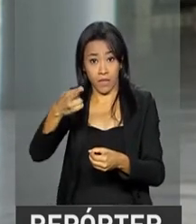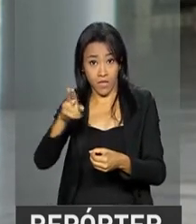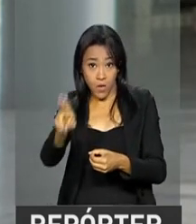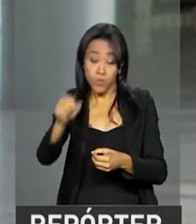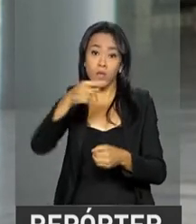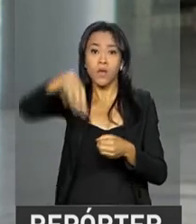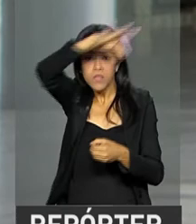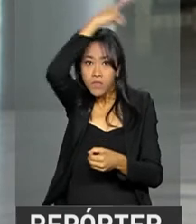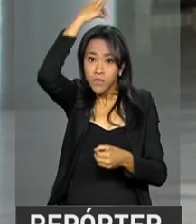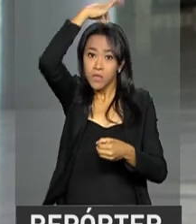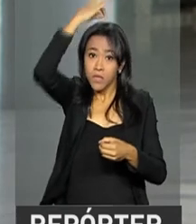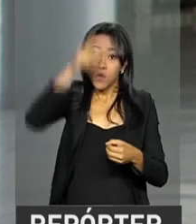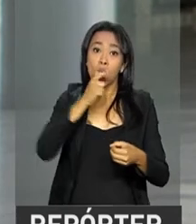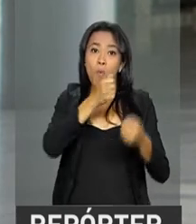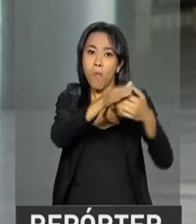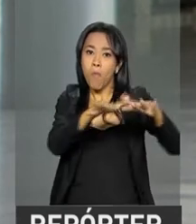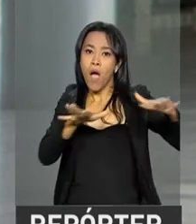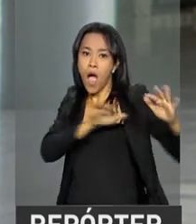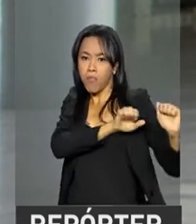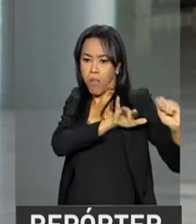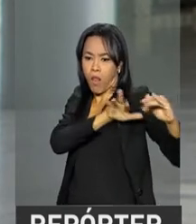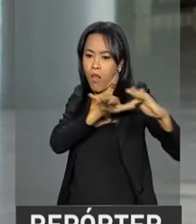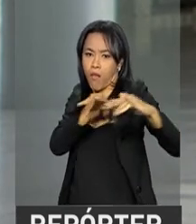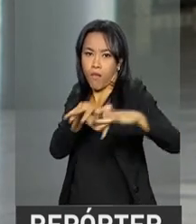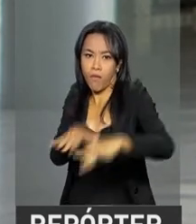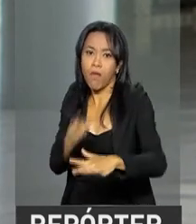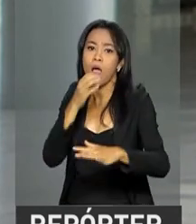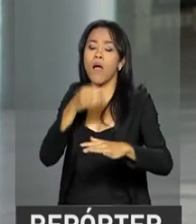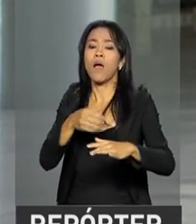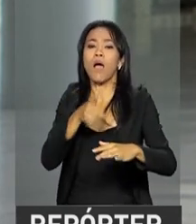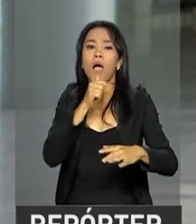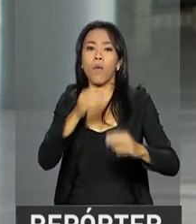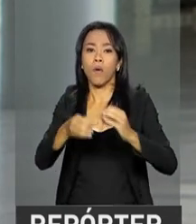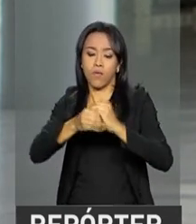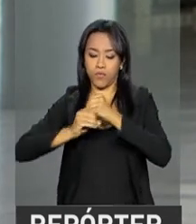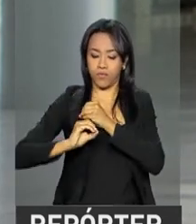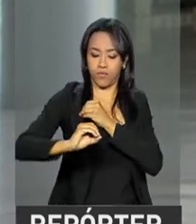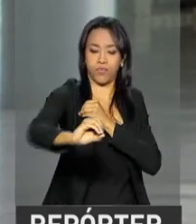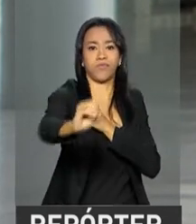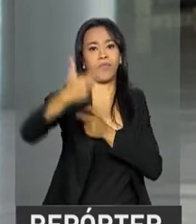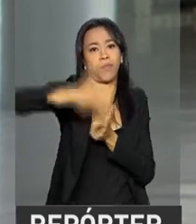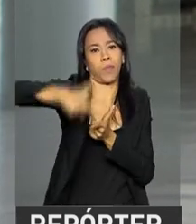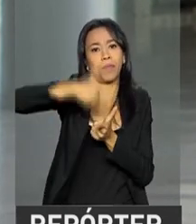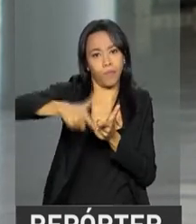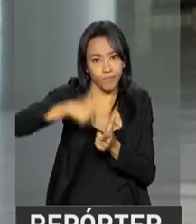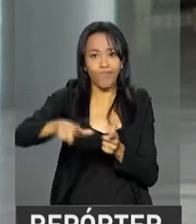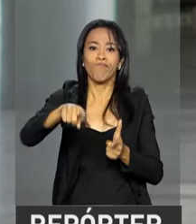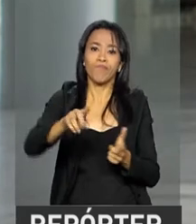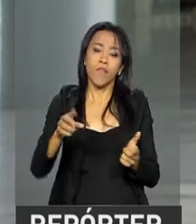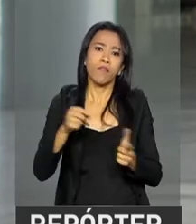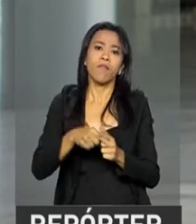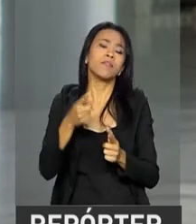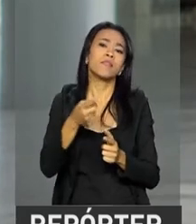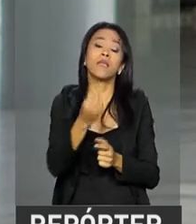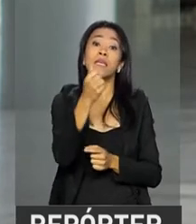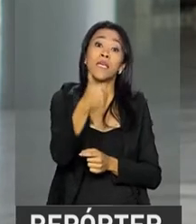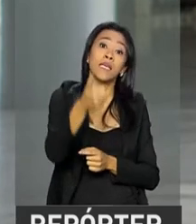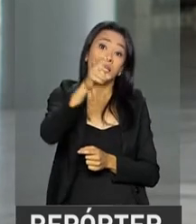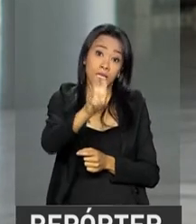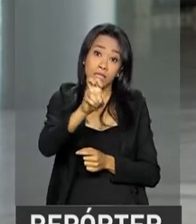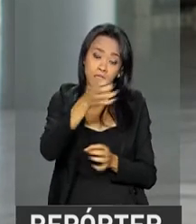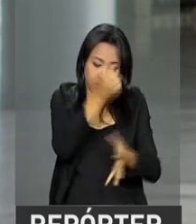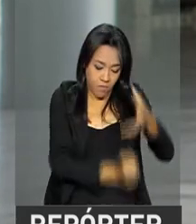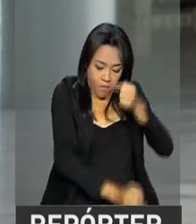avançou sobre o sistema de abastecimento de água do município serão perfurados 15 poços artesianos